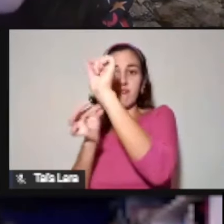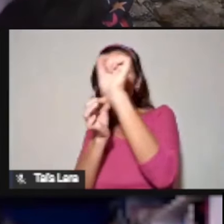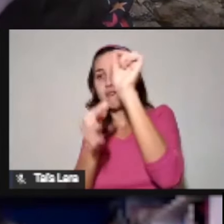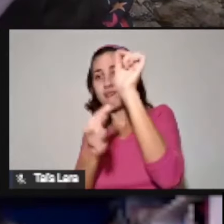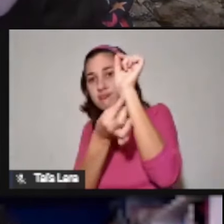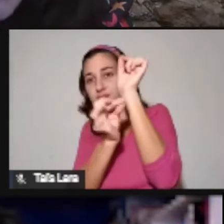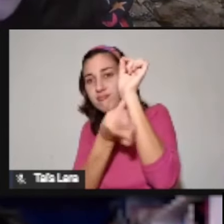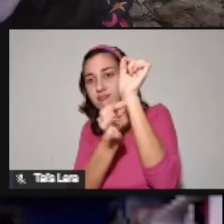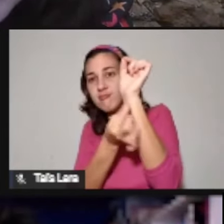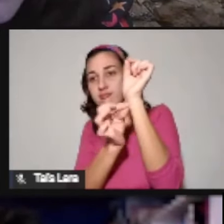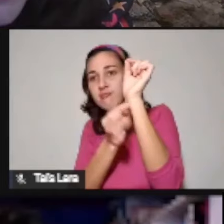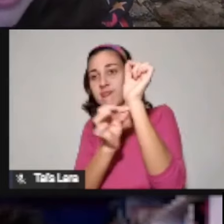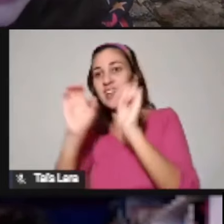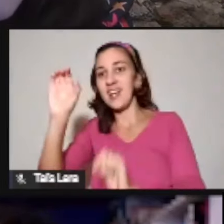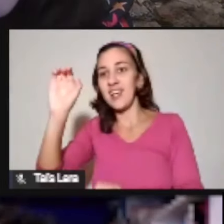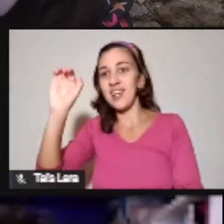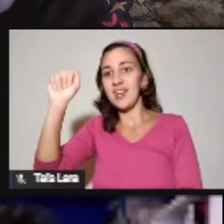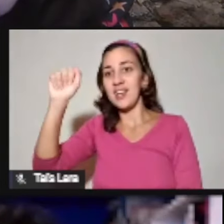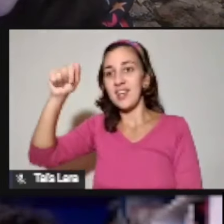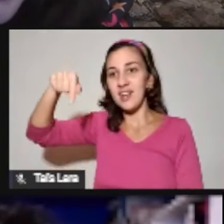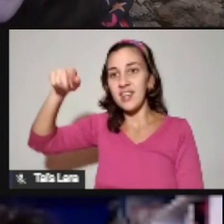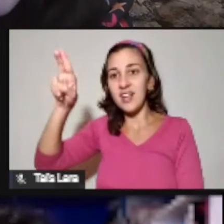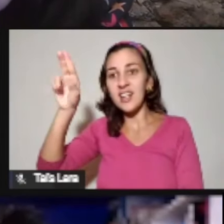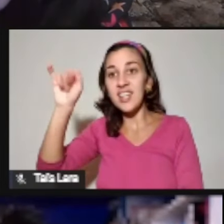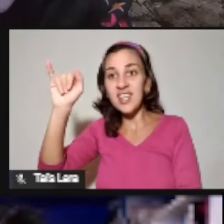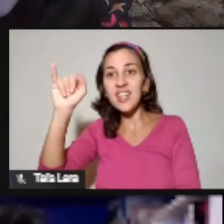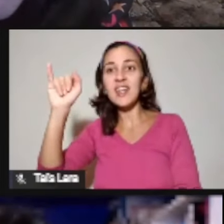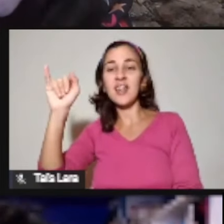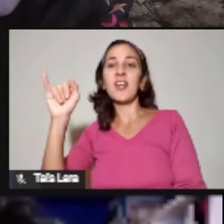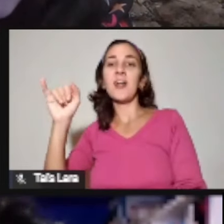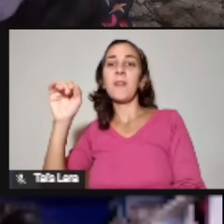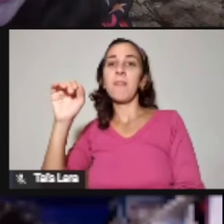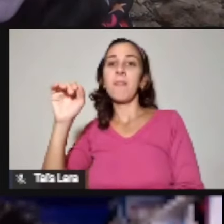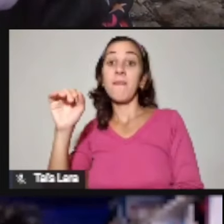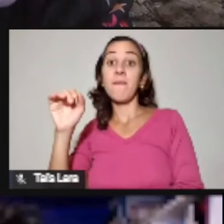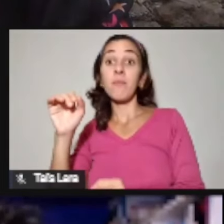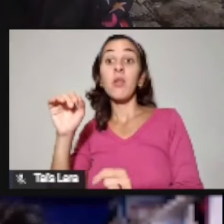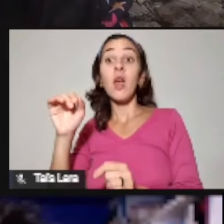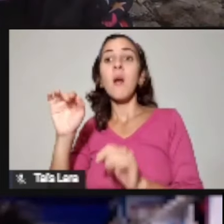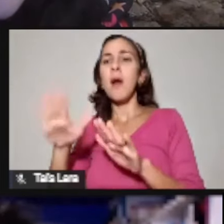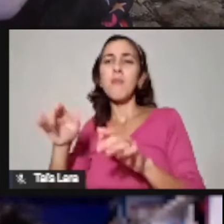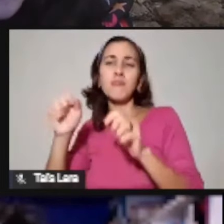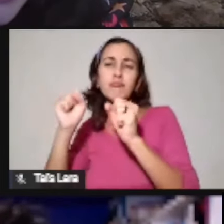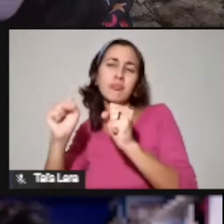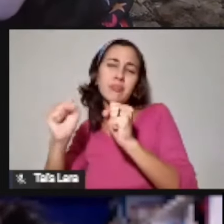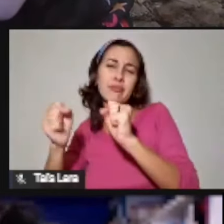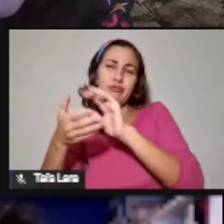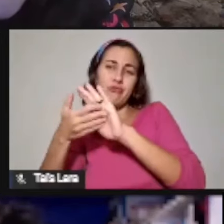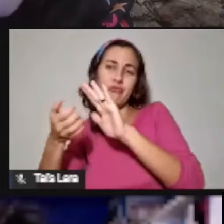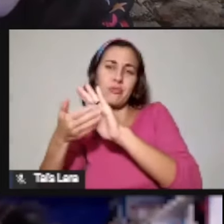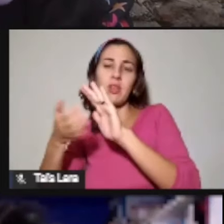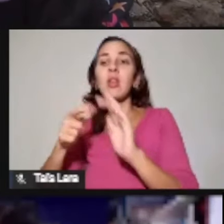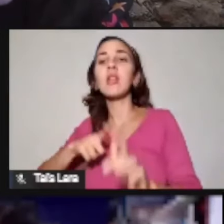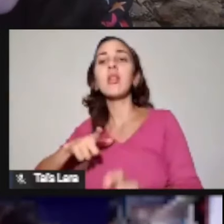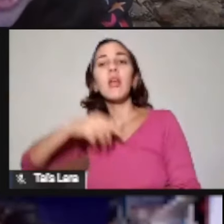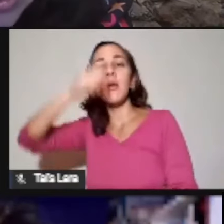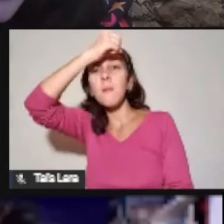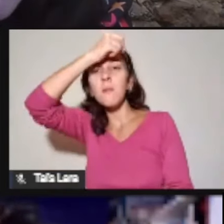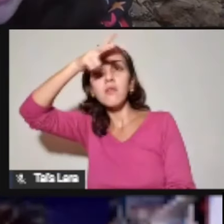Essa logomarca não precisa ficar, tem muitas prefeituras que estão colocando a logomarca. Né, nesse local aqui que fica do lado